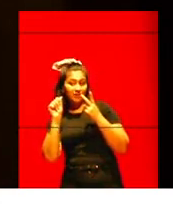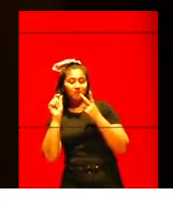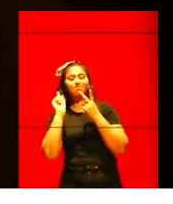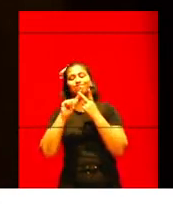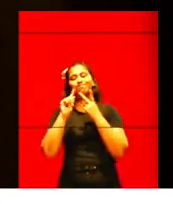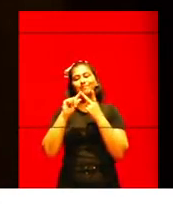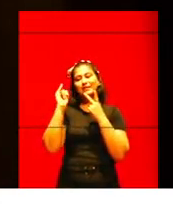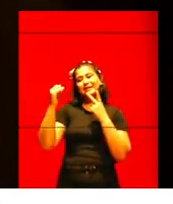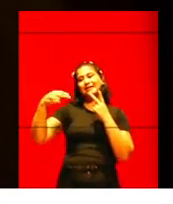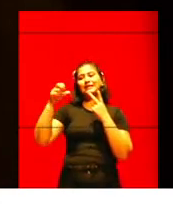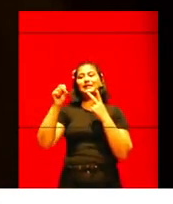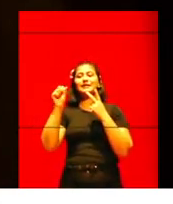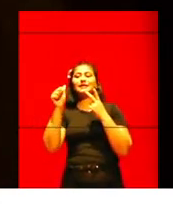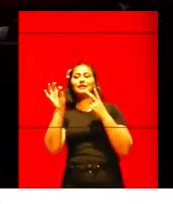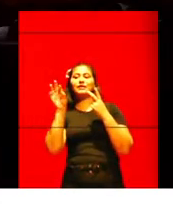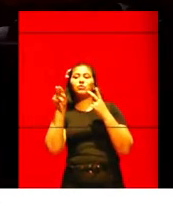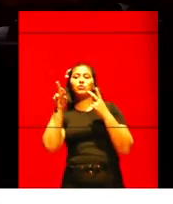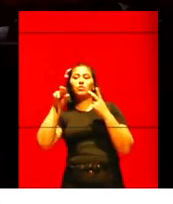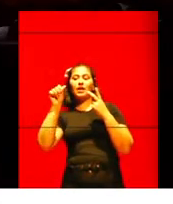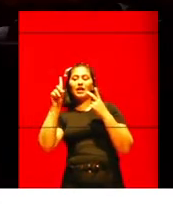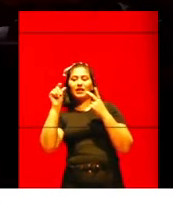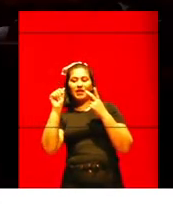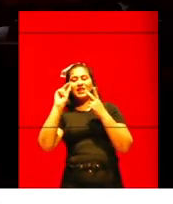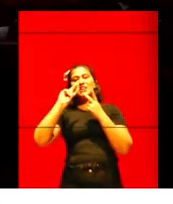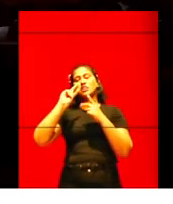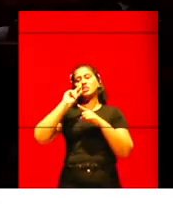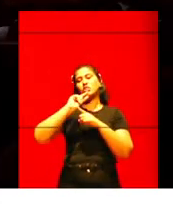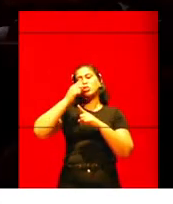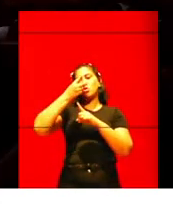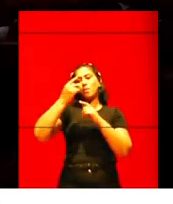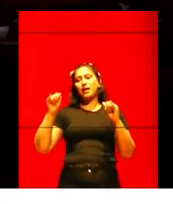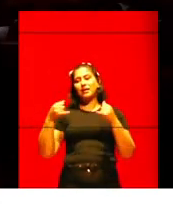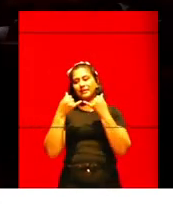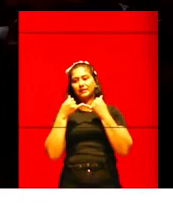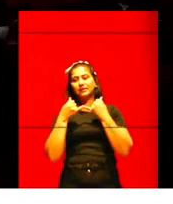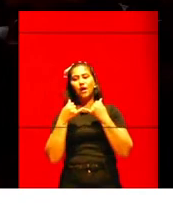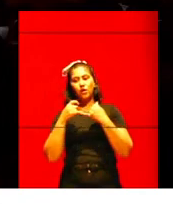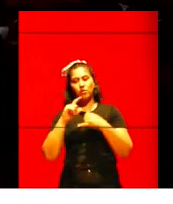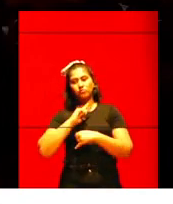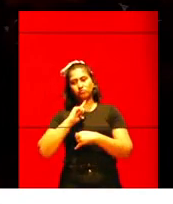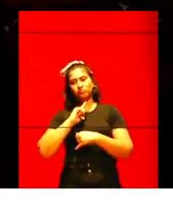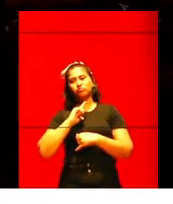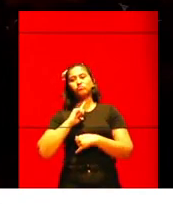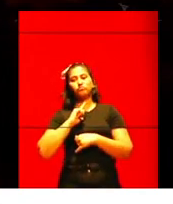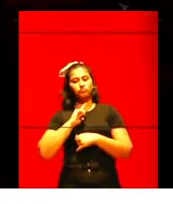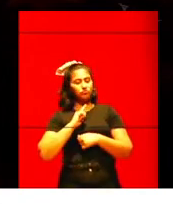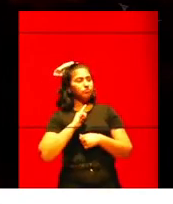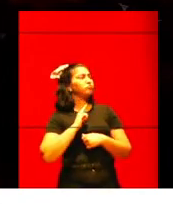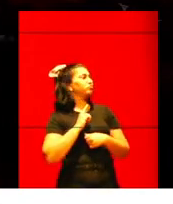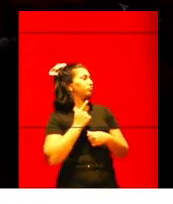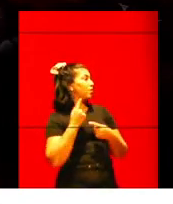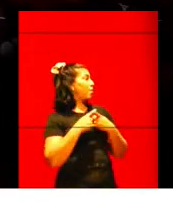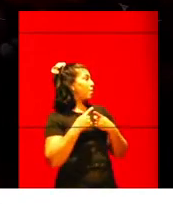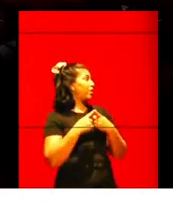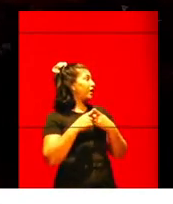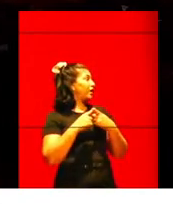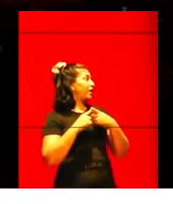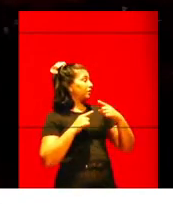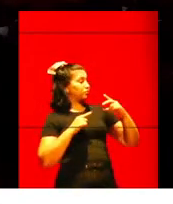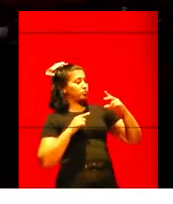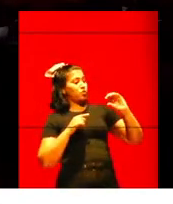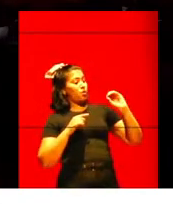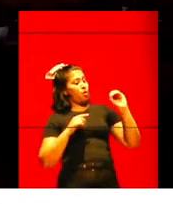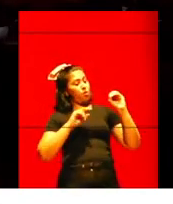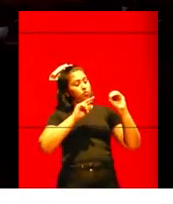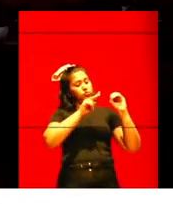Insaturada. Tem dupla ligação bem aqui. A cadeia só é insaturada por conta dessa dupla. Essa dupla